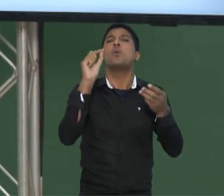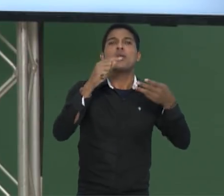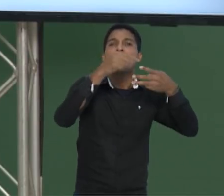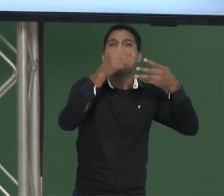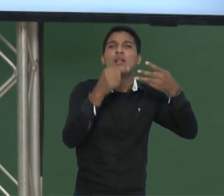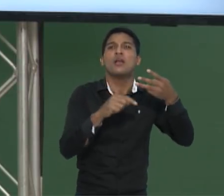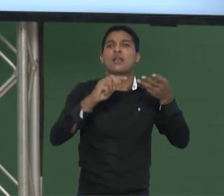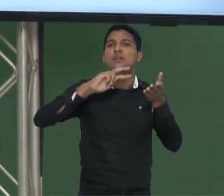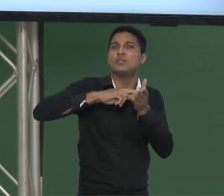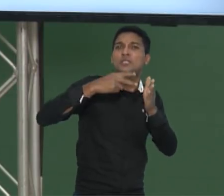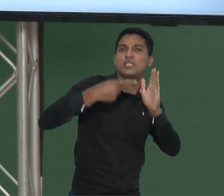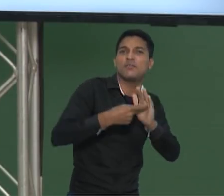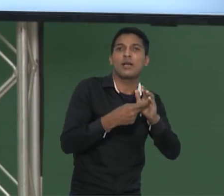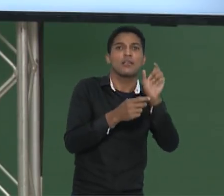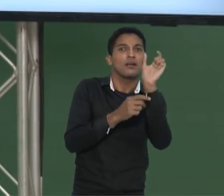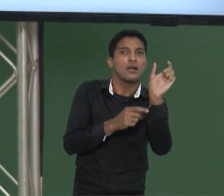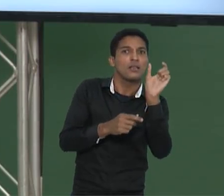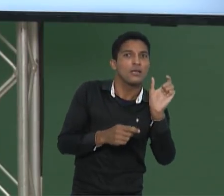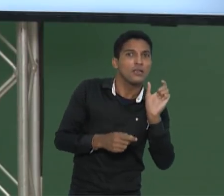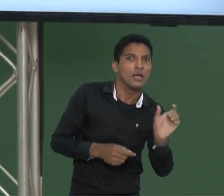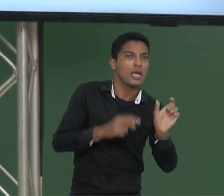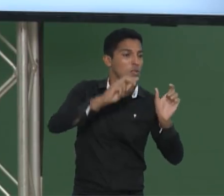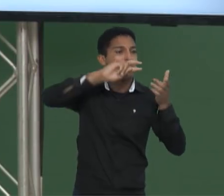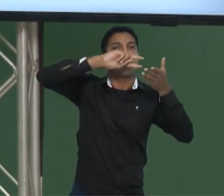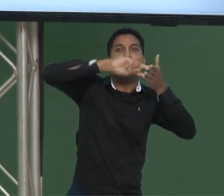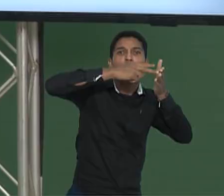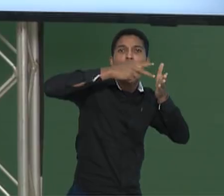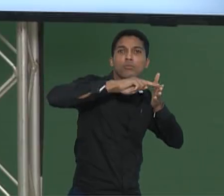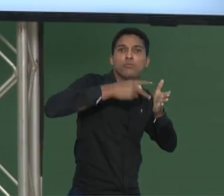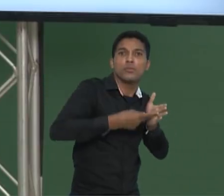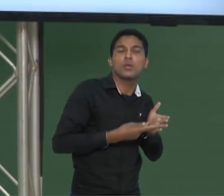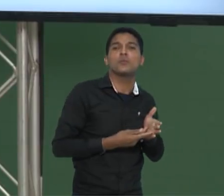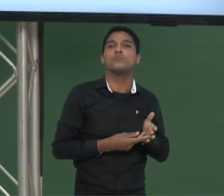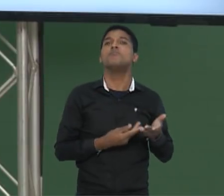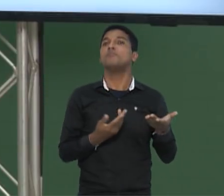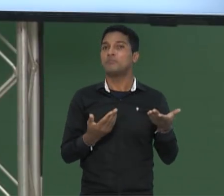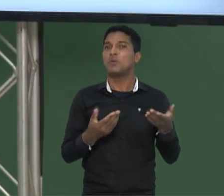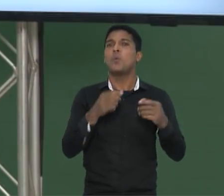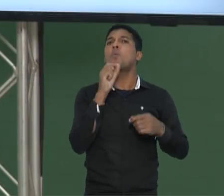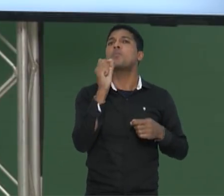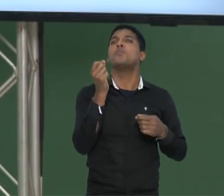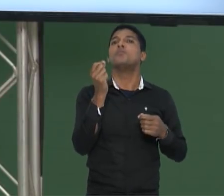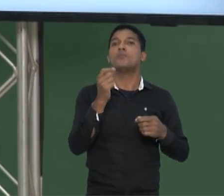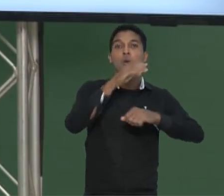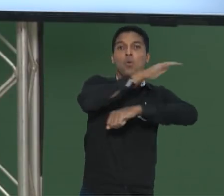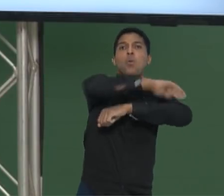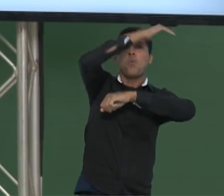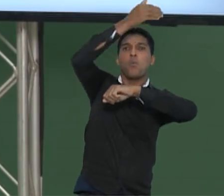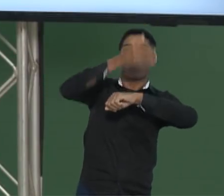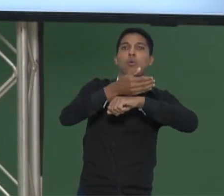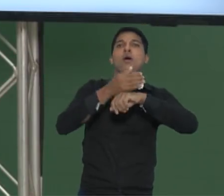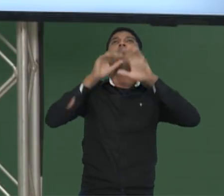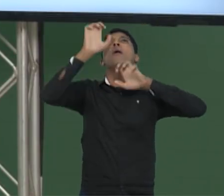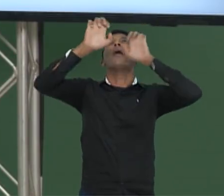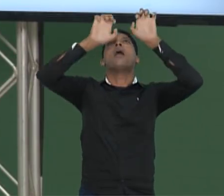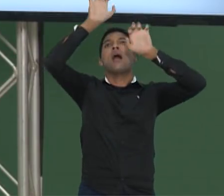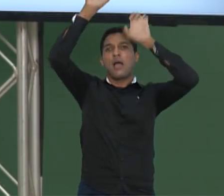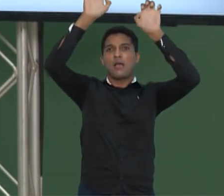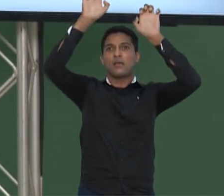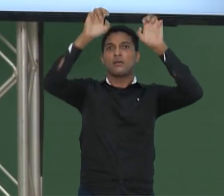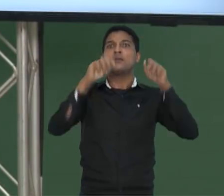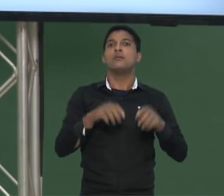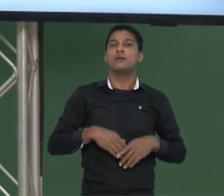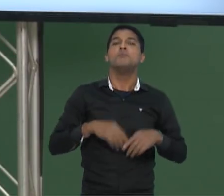o que é cada um desses termos? O que é alpinismo? O que é montanhismo? O que é escalada